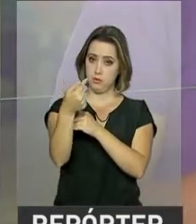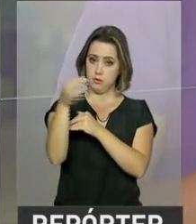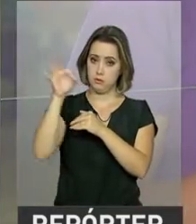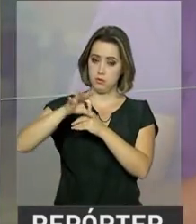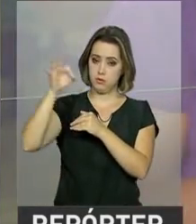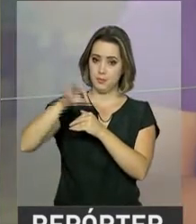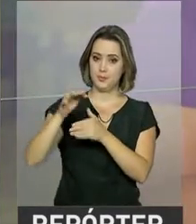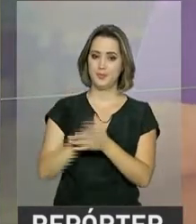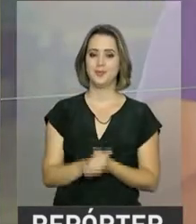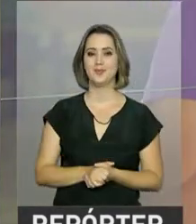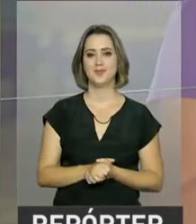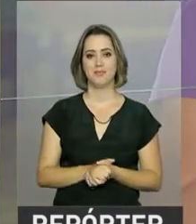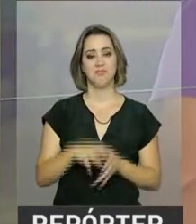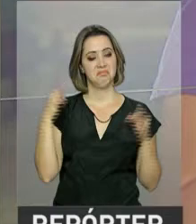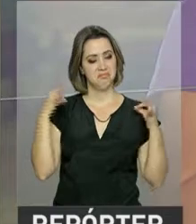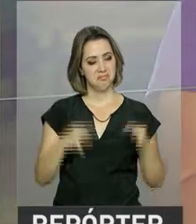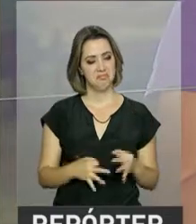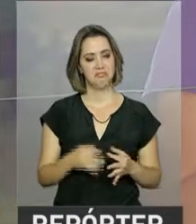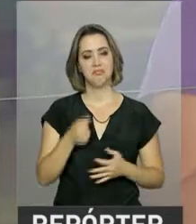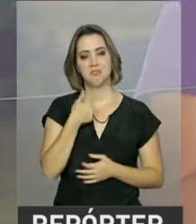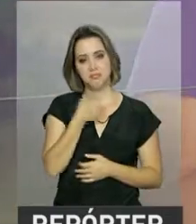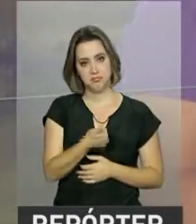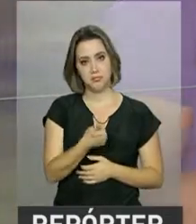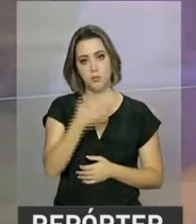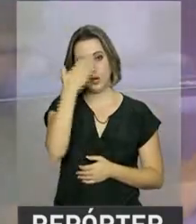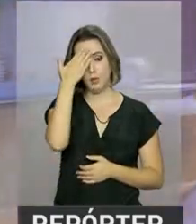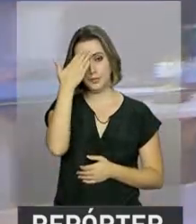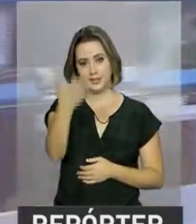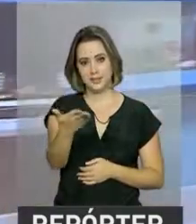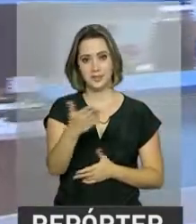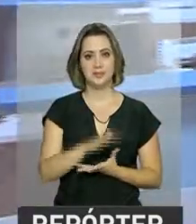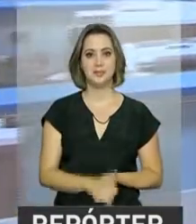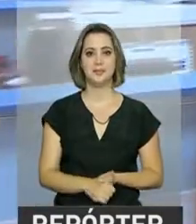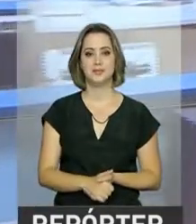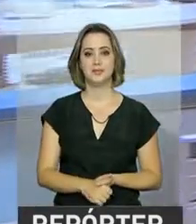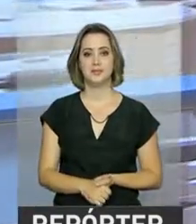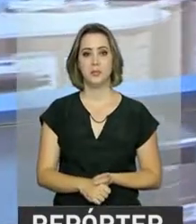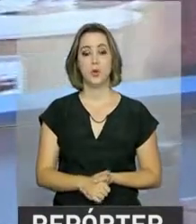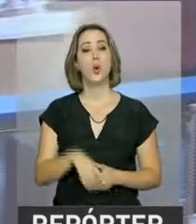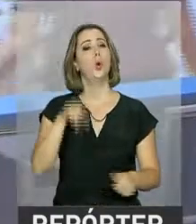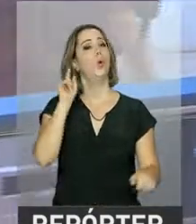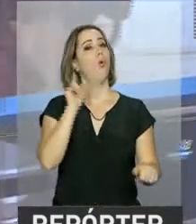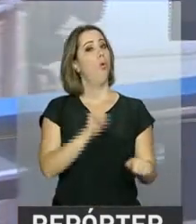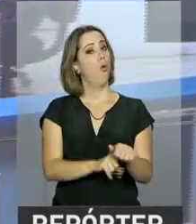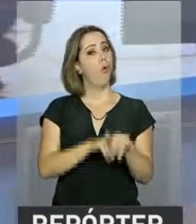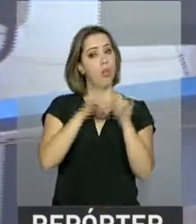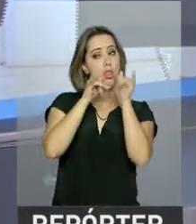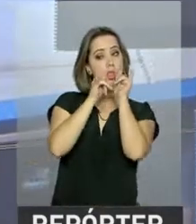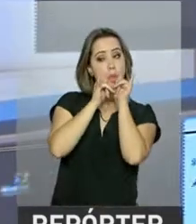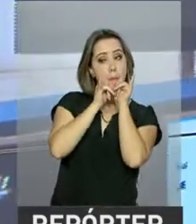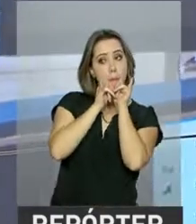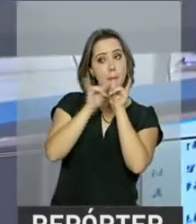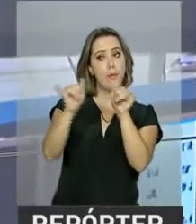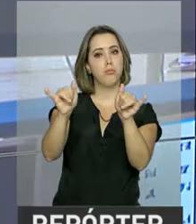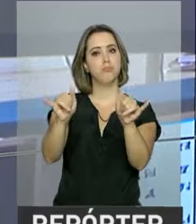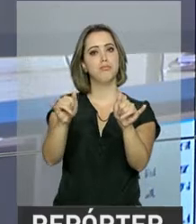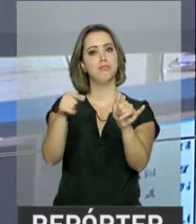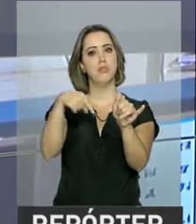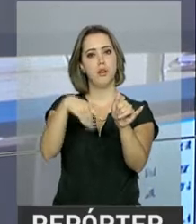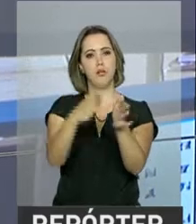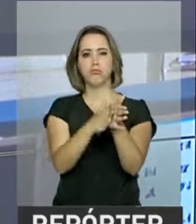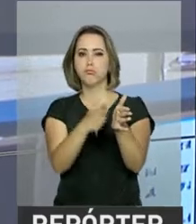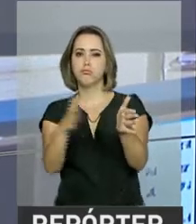2,37%. Roberto. Tá ótimo. Obrigado, Luana, pelas informações. E o prazo para entregar a declaração do Imposto de Renda começa